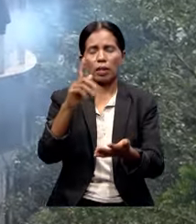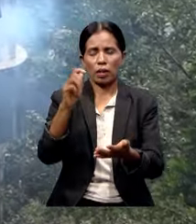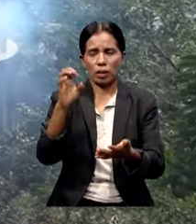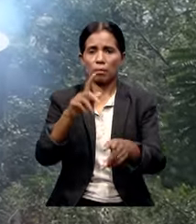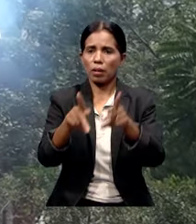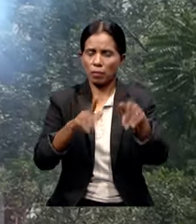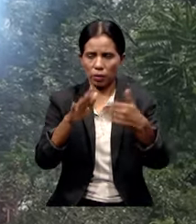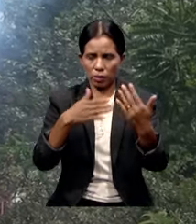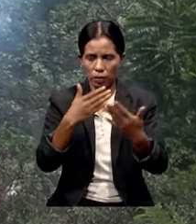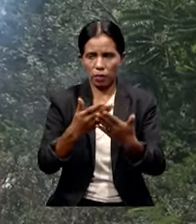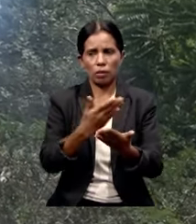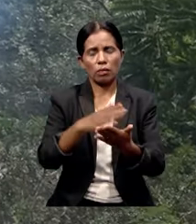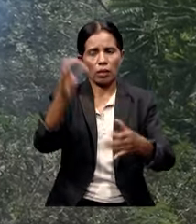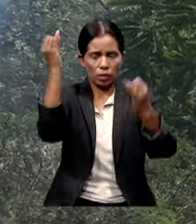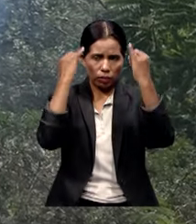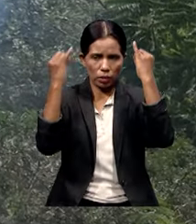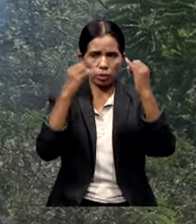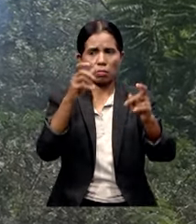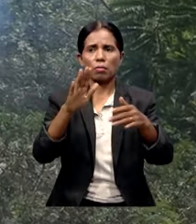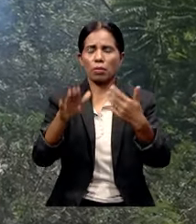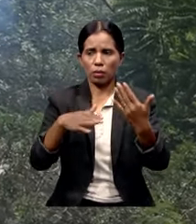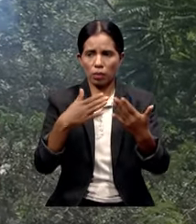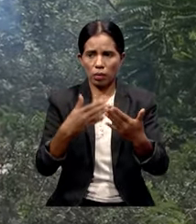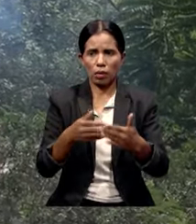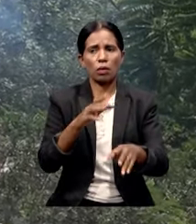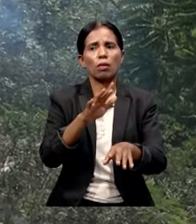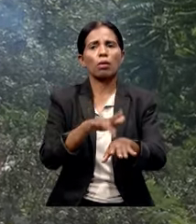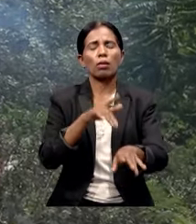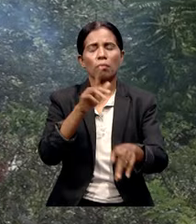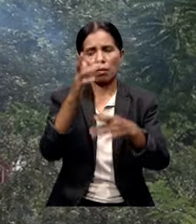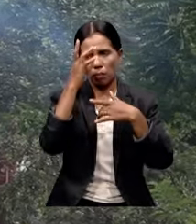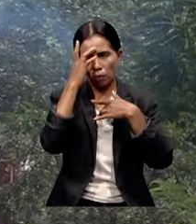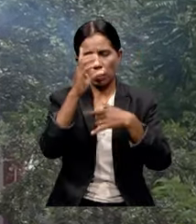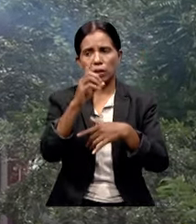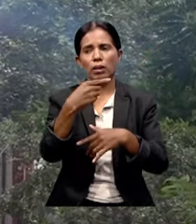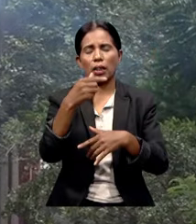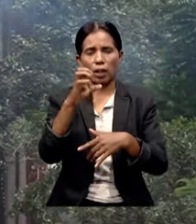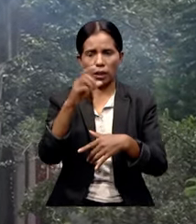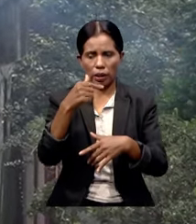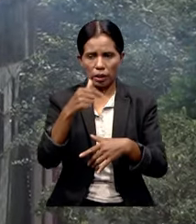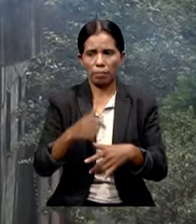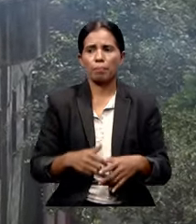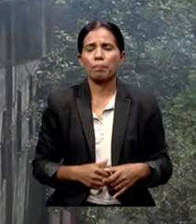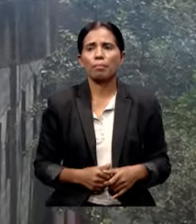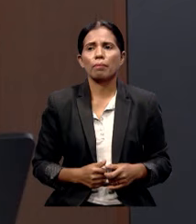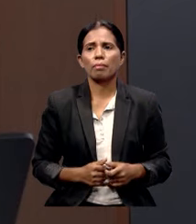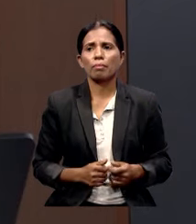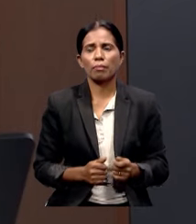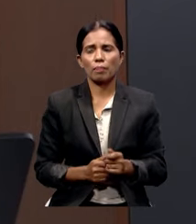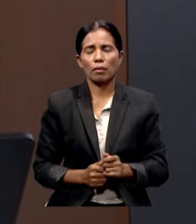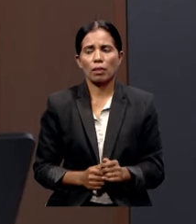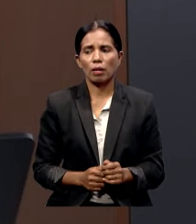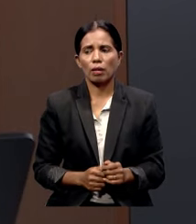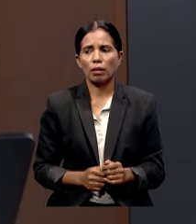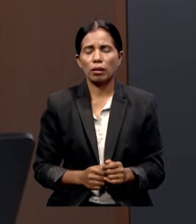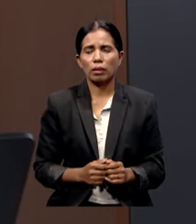sira no fahe informação ba comunidade sira kona ba moras tenge bai ha